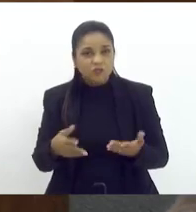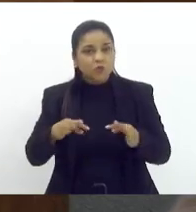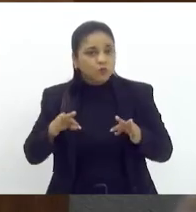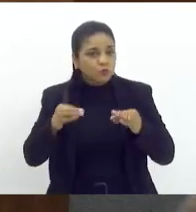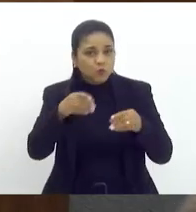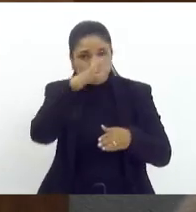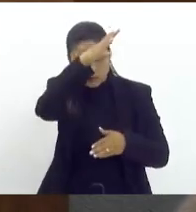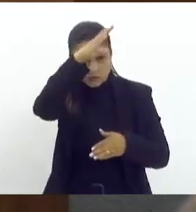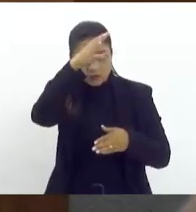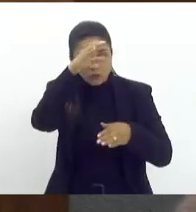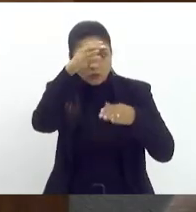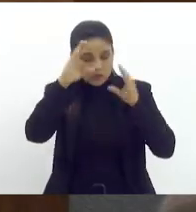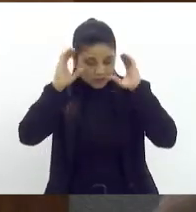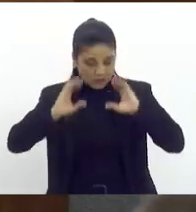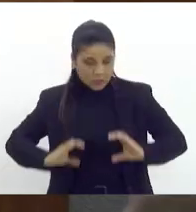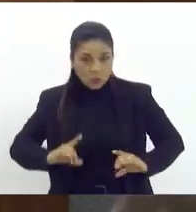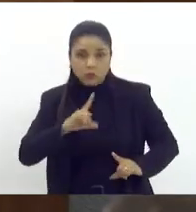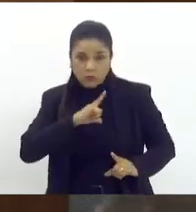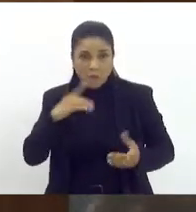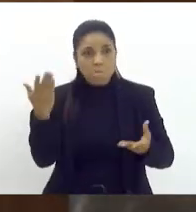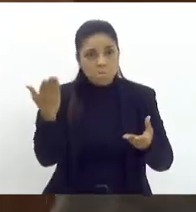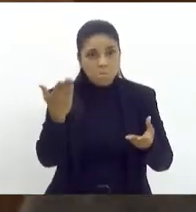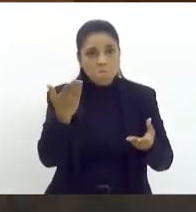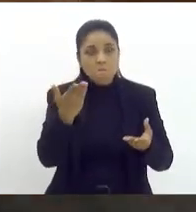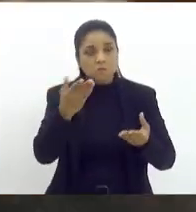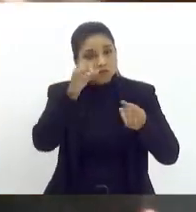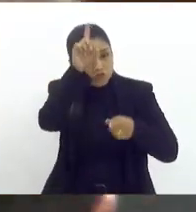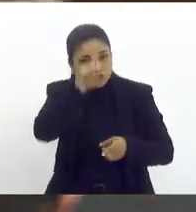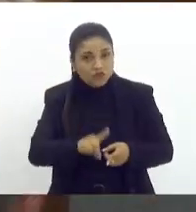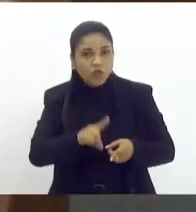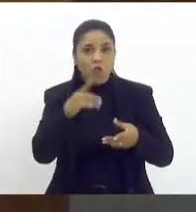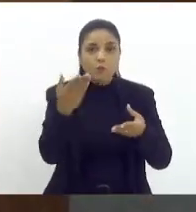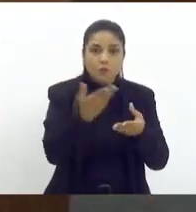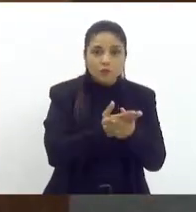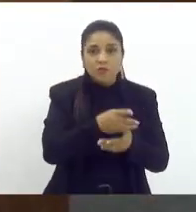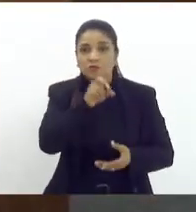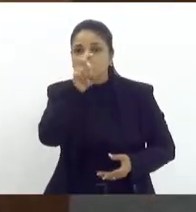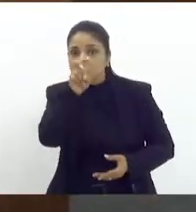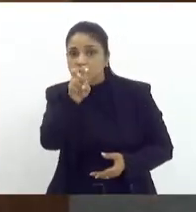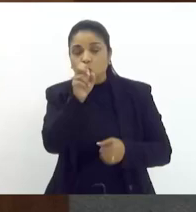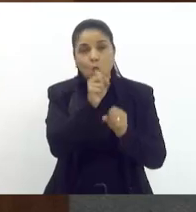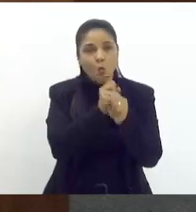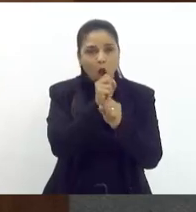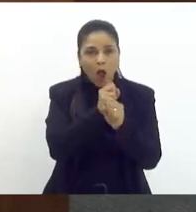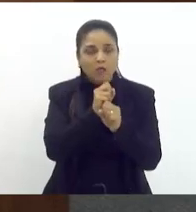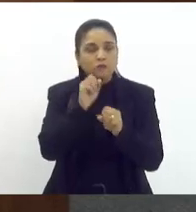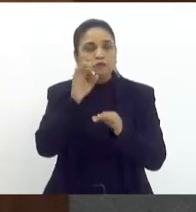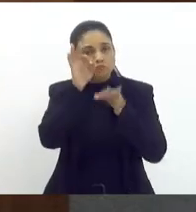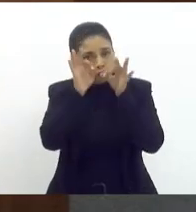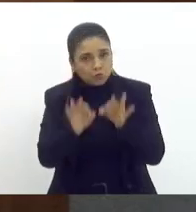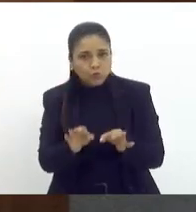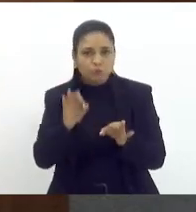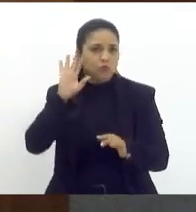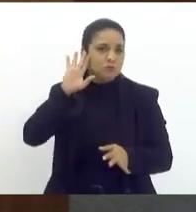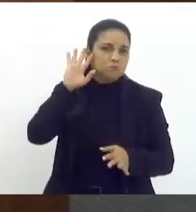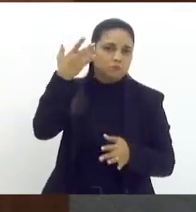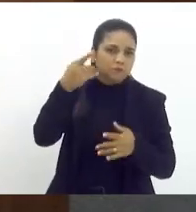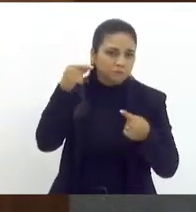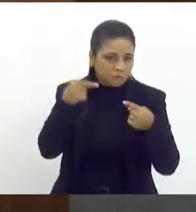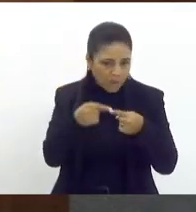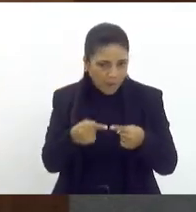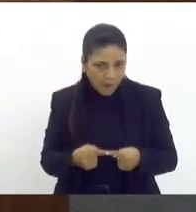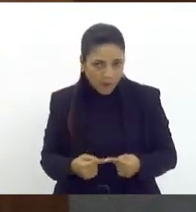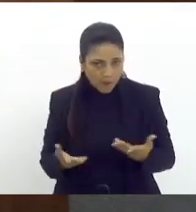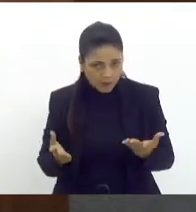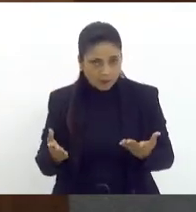com justo tempo e cinco anos é mais do que justo para que haja nossas decisões e processos presidente que